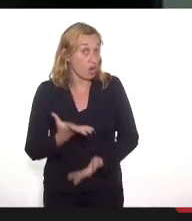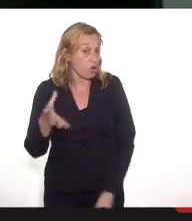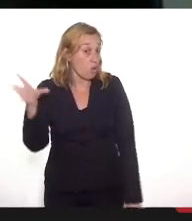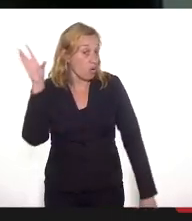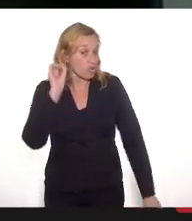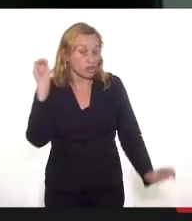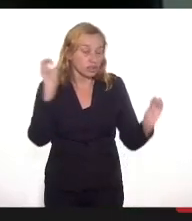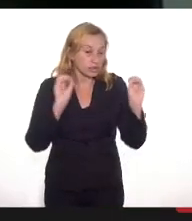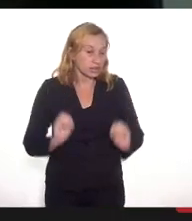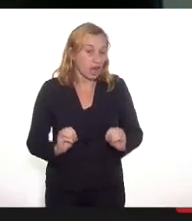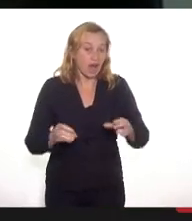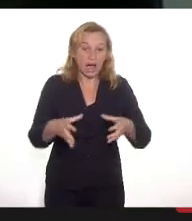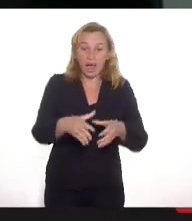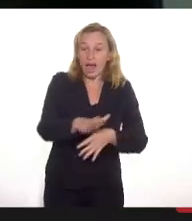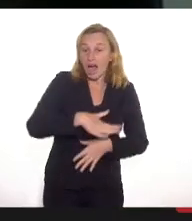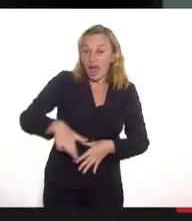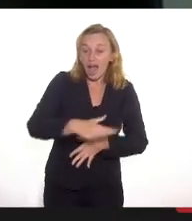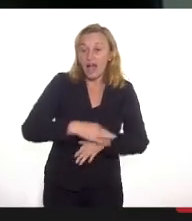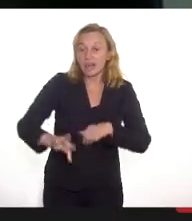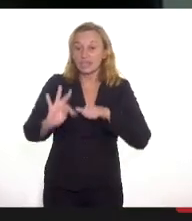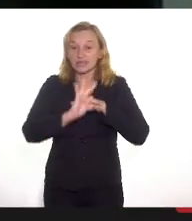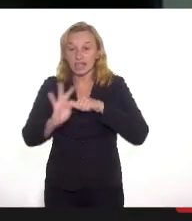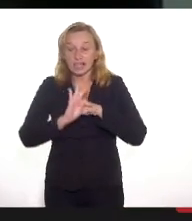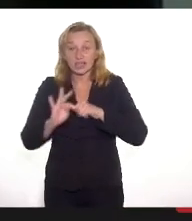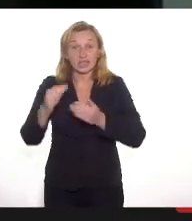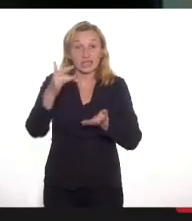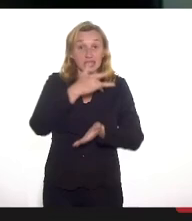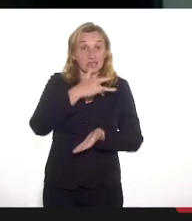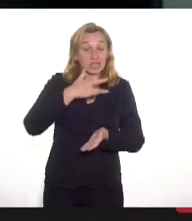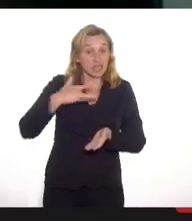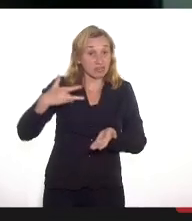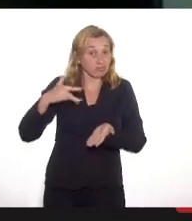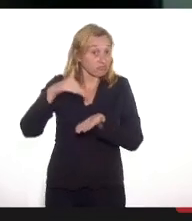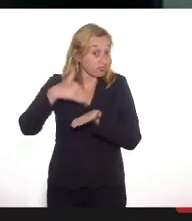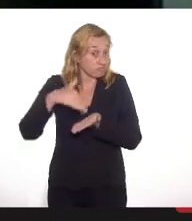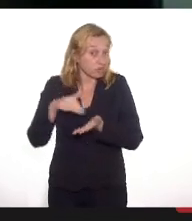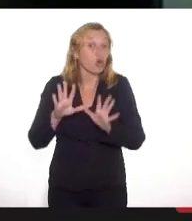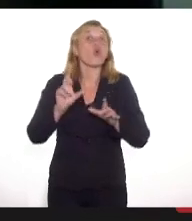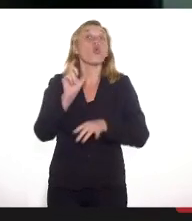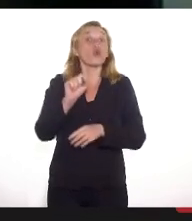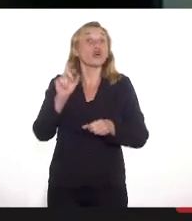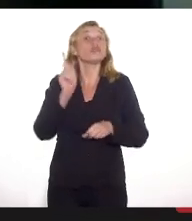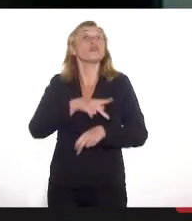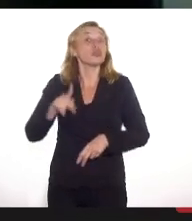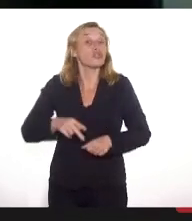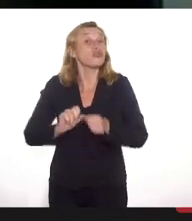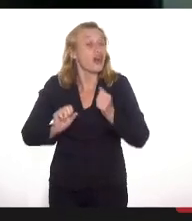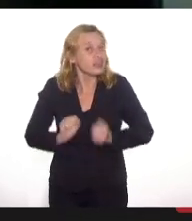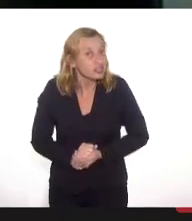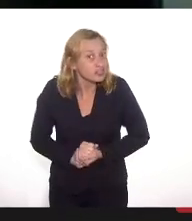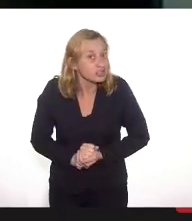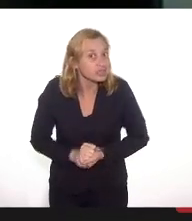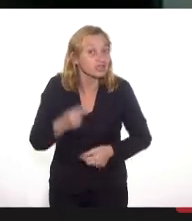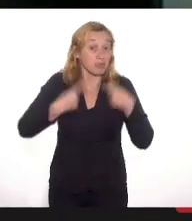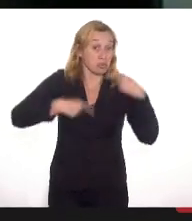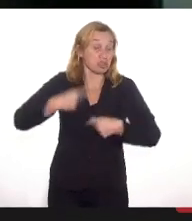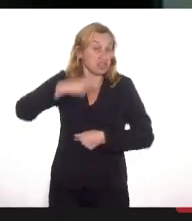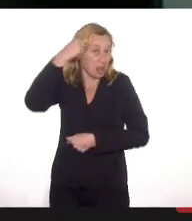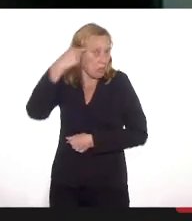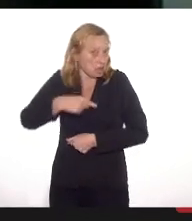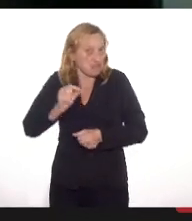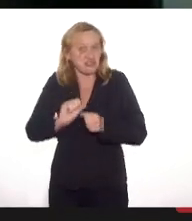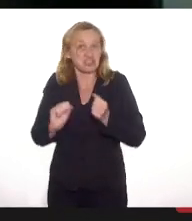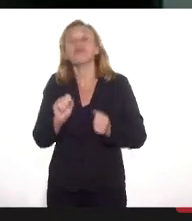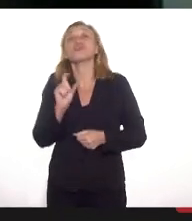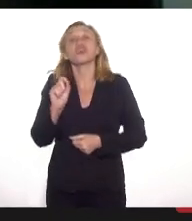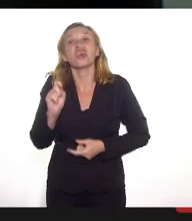a área técnica da Secretaria de Saúde e aí o que fazem os professores fazem aquilo que política Manda fazer